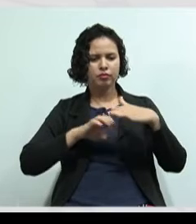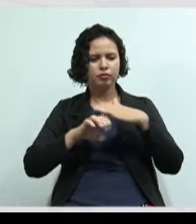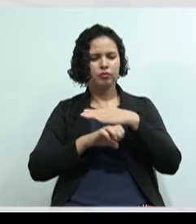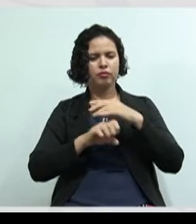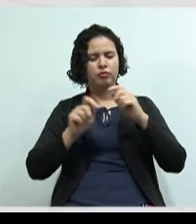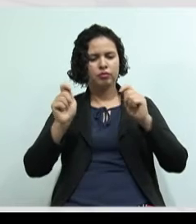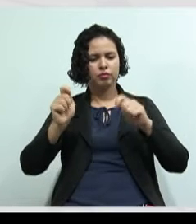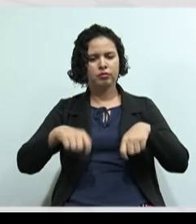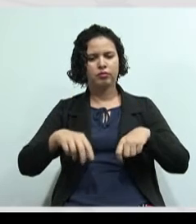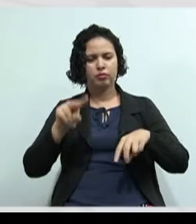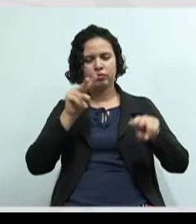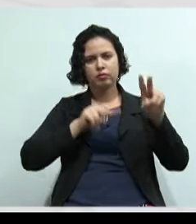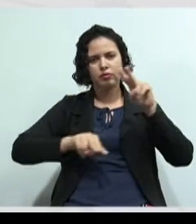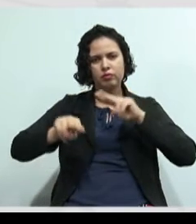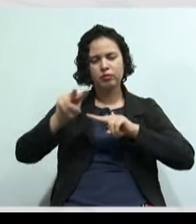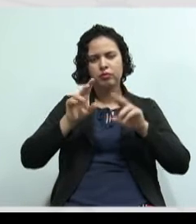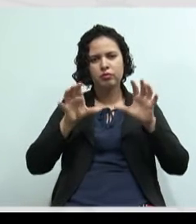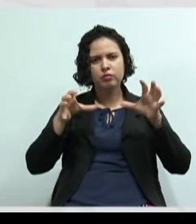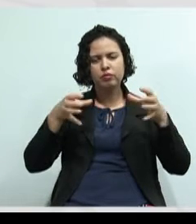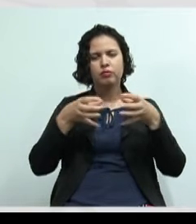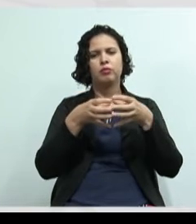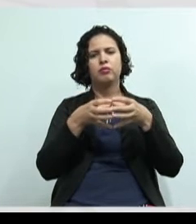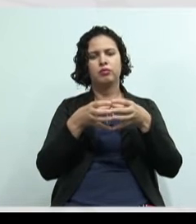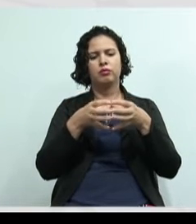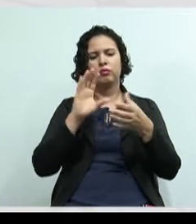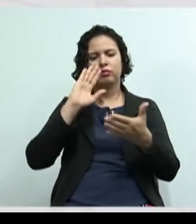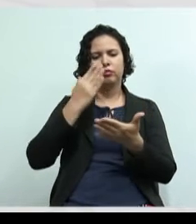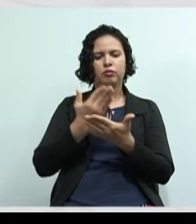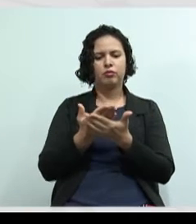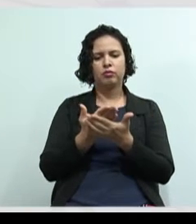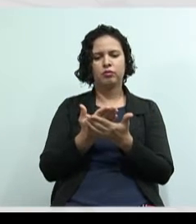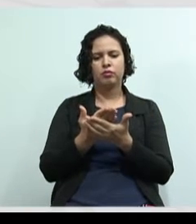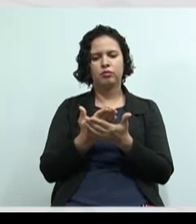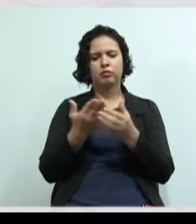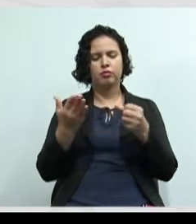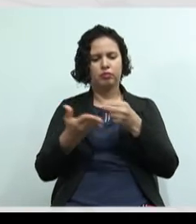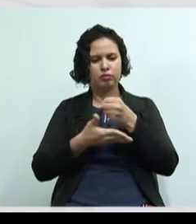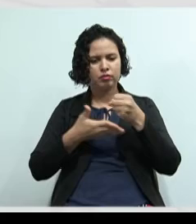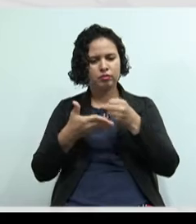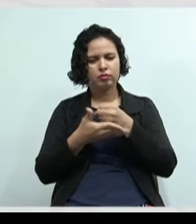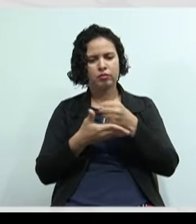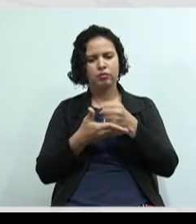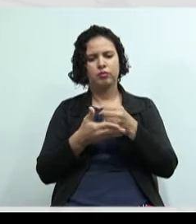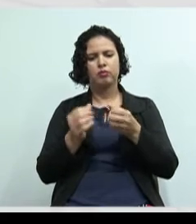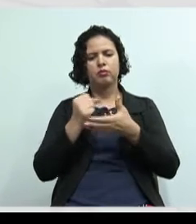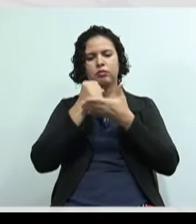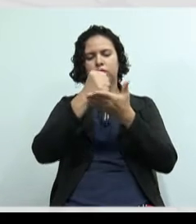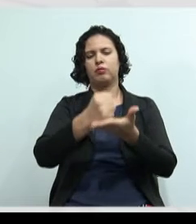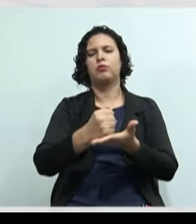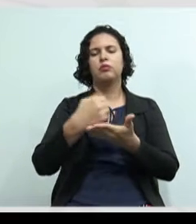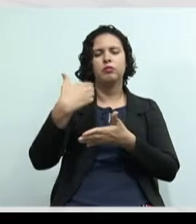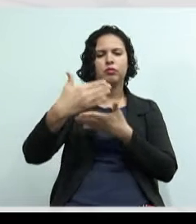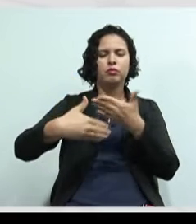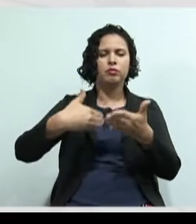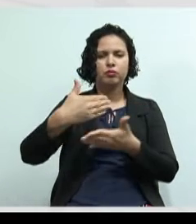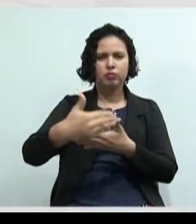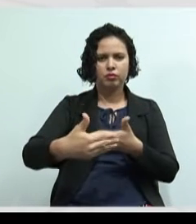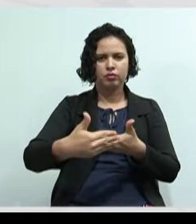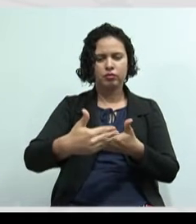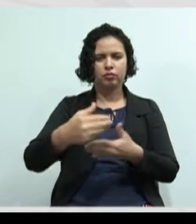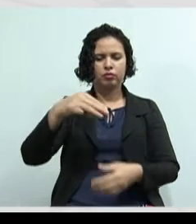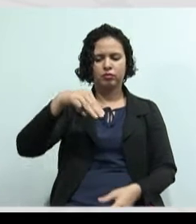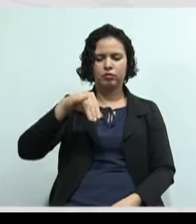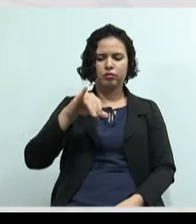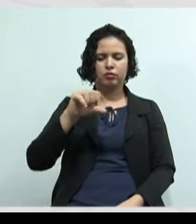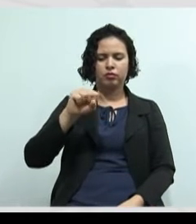ser vistos como um conjunto de crenças ou princípios que definem e facilitam a participação das pessoas no desenvolvimento da missão,